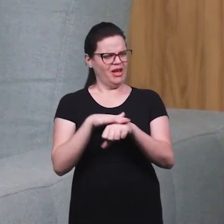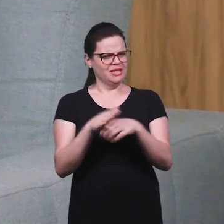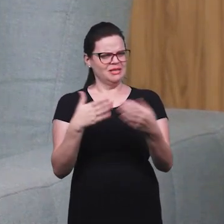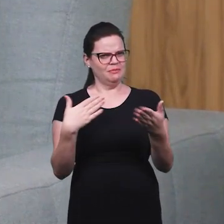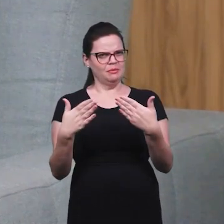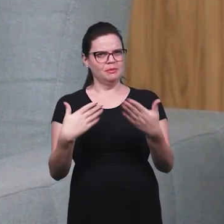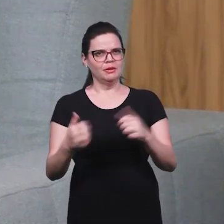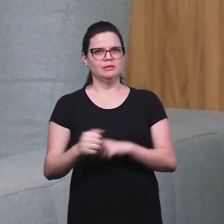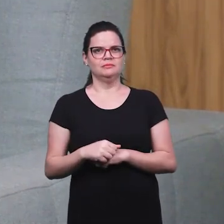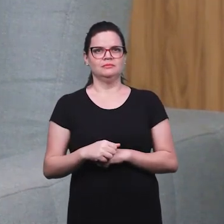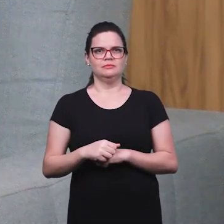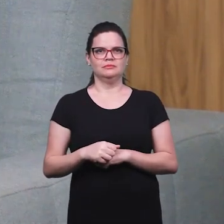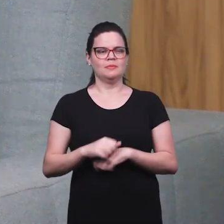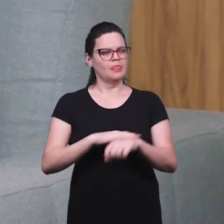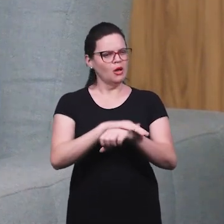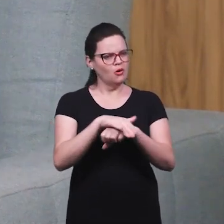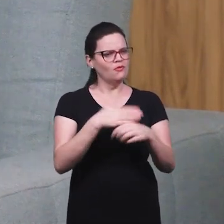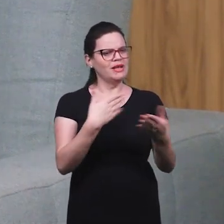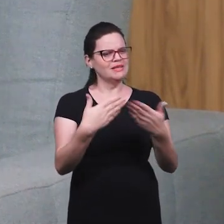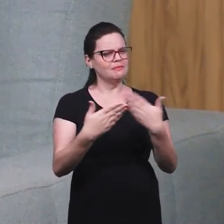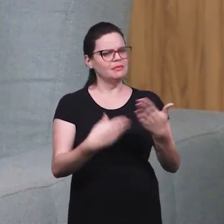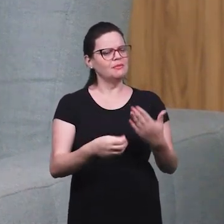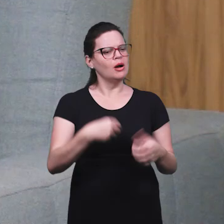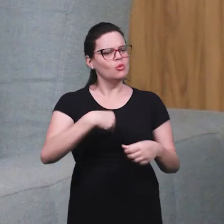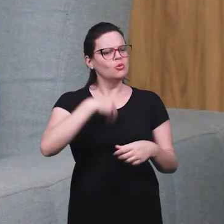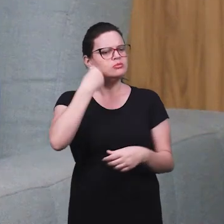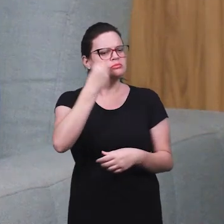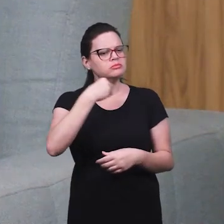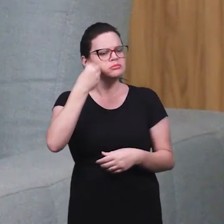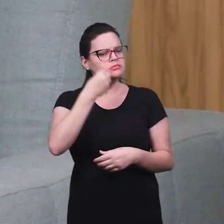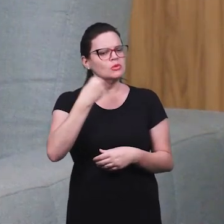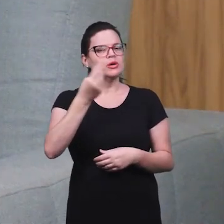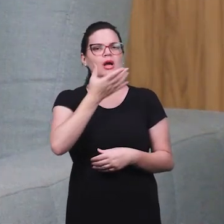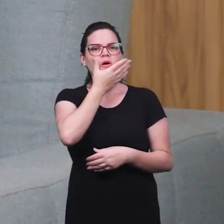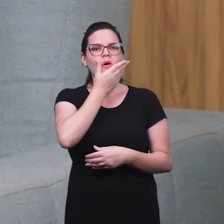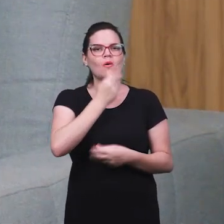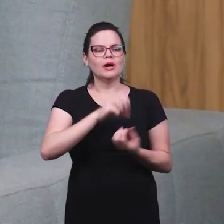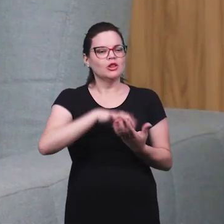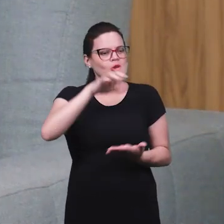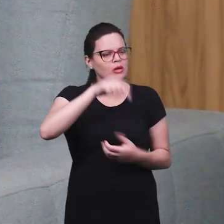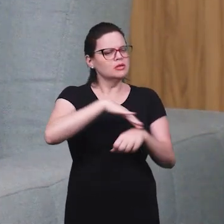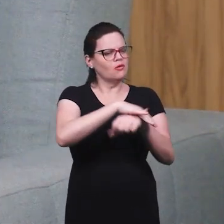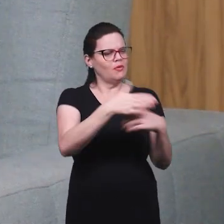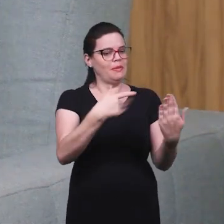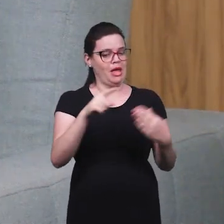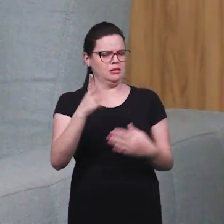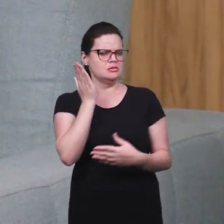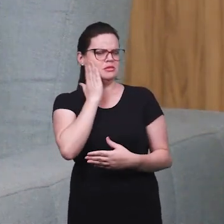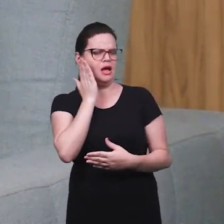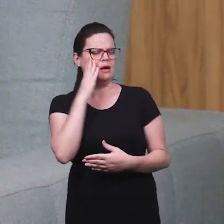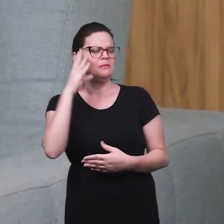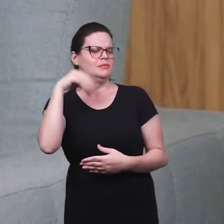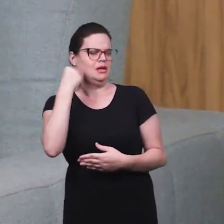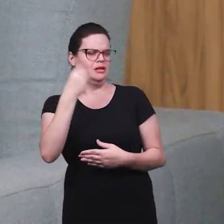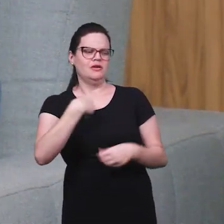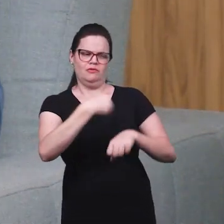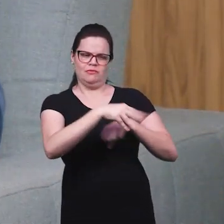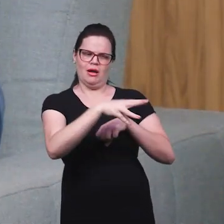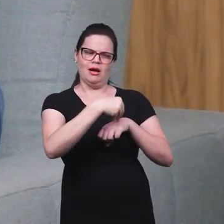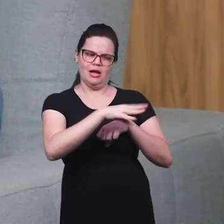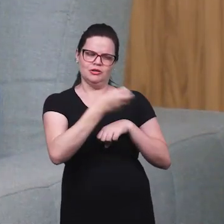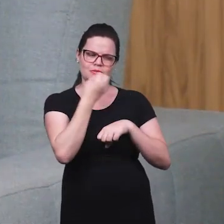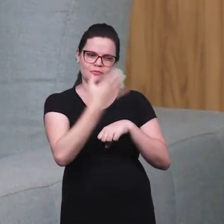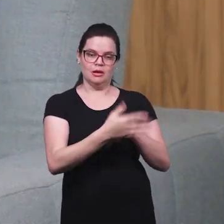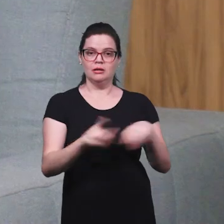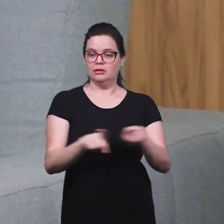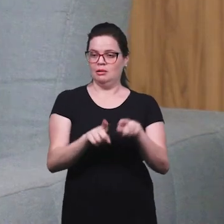sempre com o varão mais idoso, mais velho do que você, porque ele tem já uma caminhada, uma estrada, ele vai te dar muita